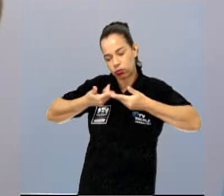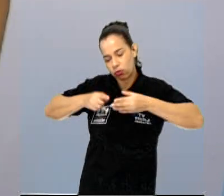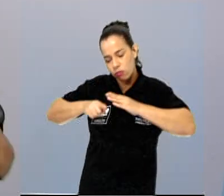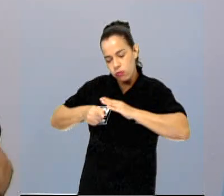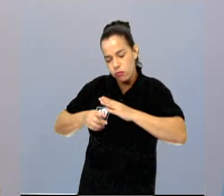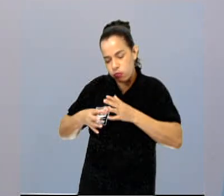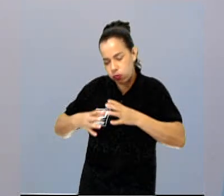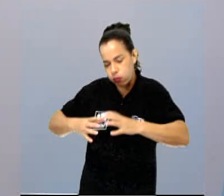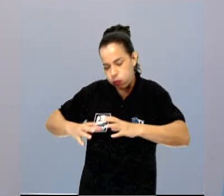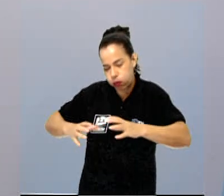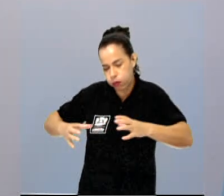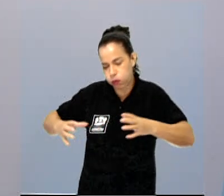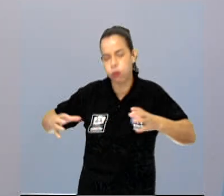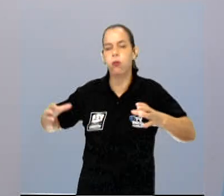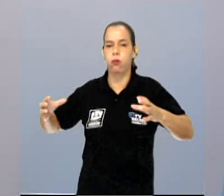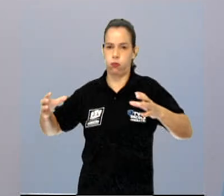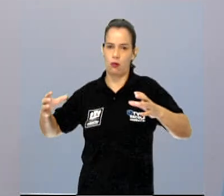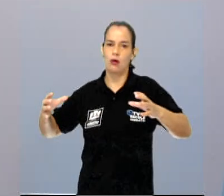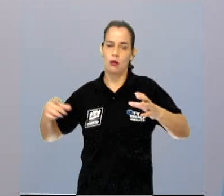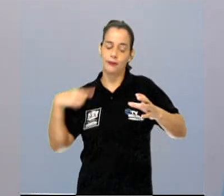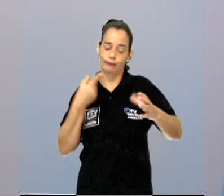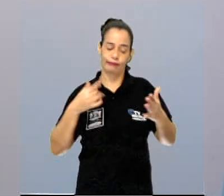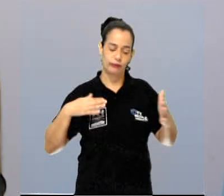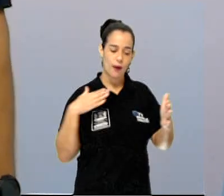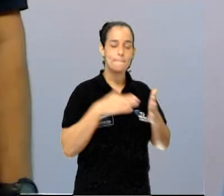outro impacto ambiental encontrado no Brasil.